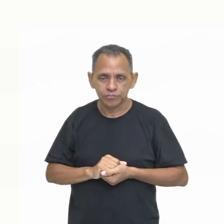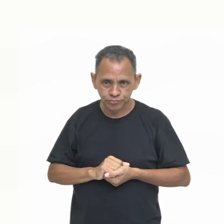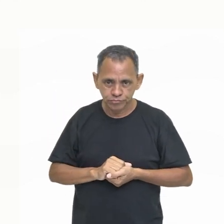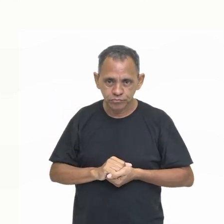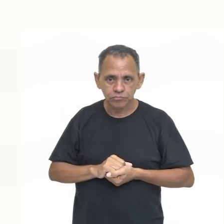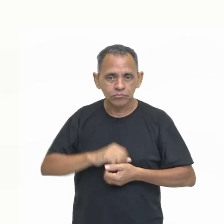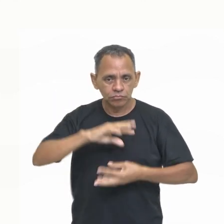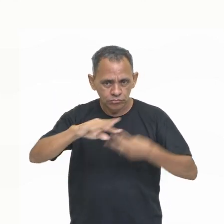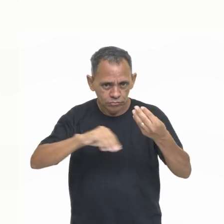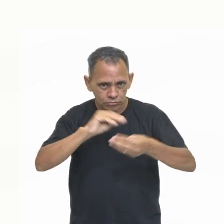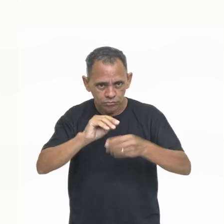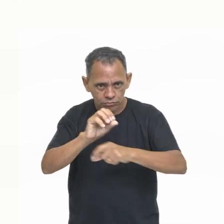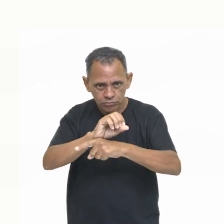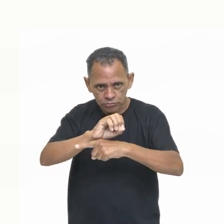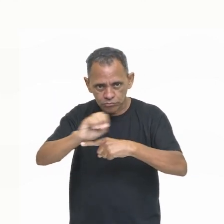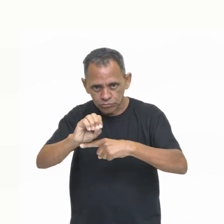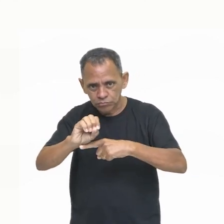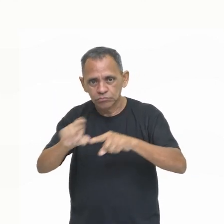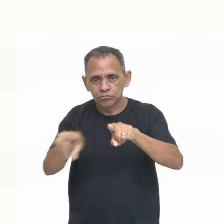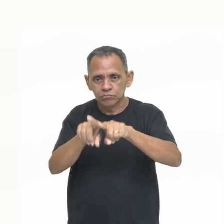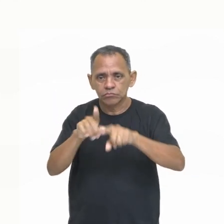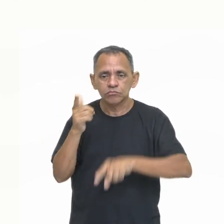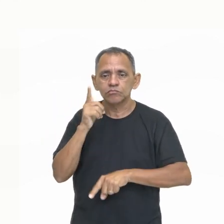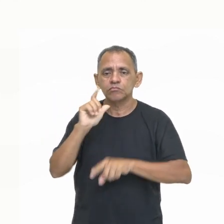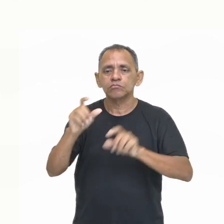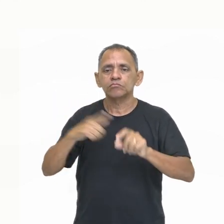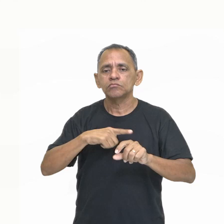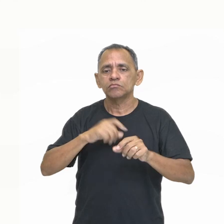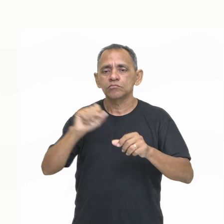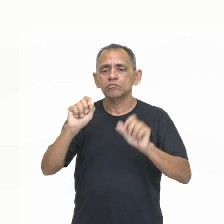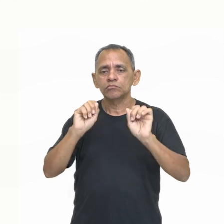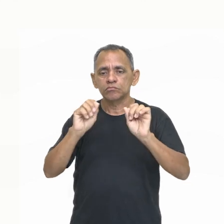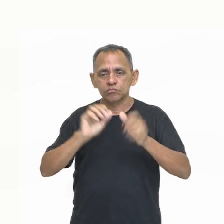foi evoluindo até o momento em que conseguiu ter